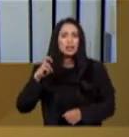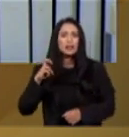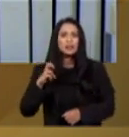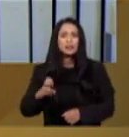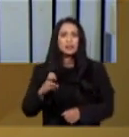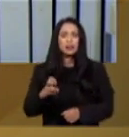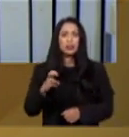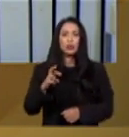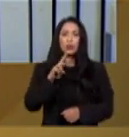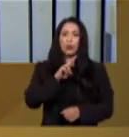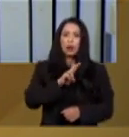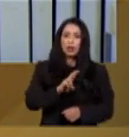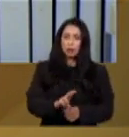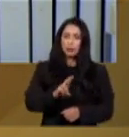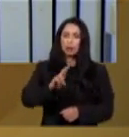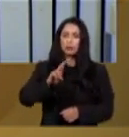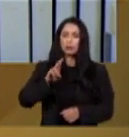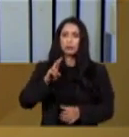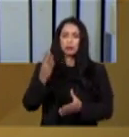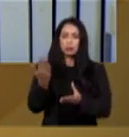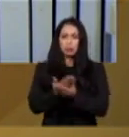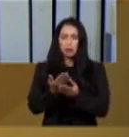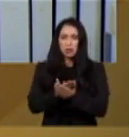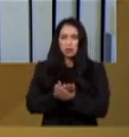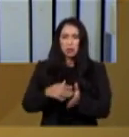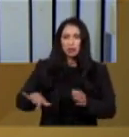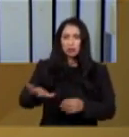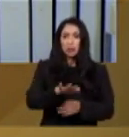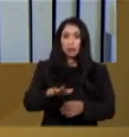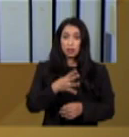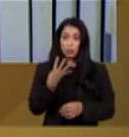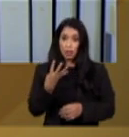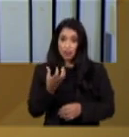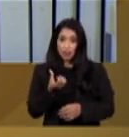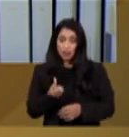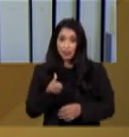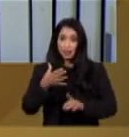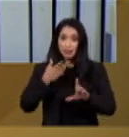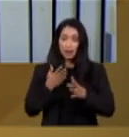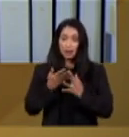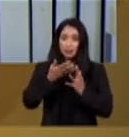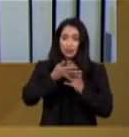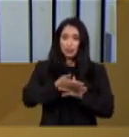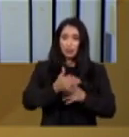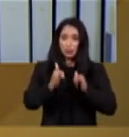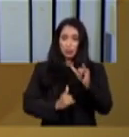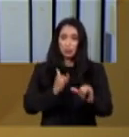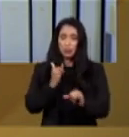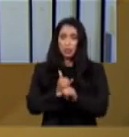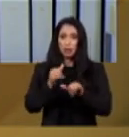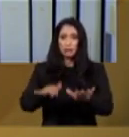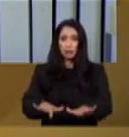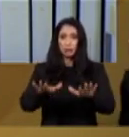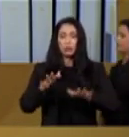55 repercussões gerais, 43 delas através do plenário virtual. Julgamos